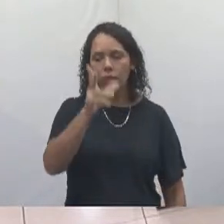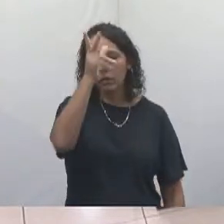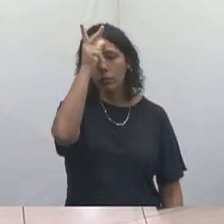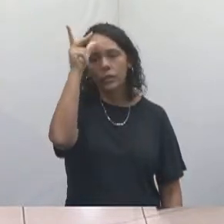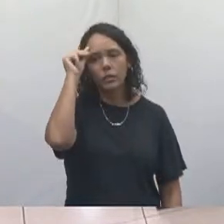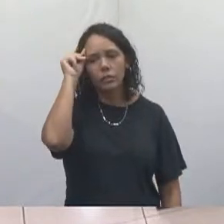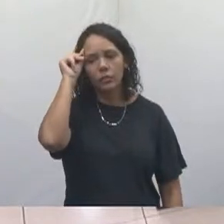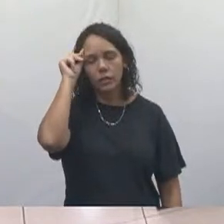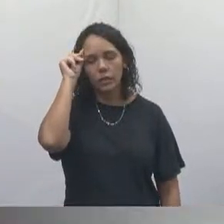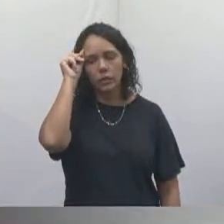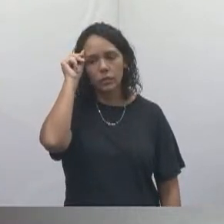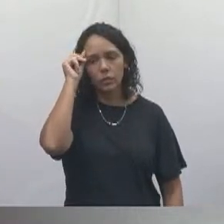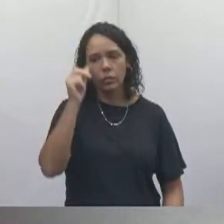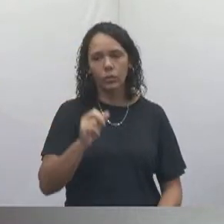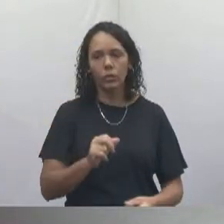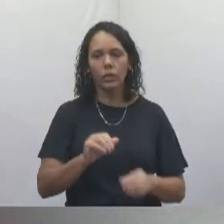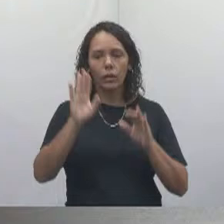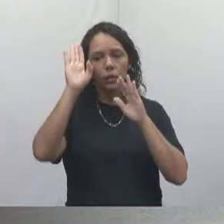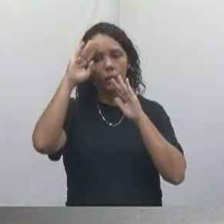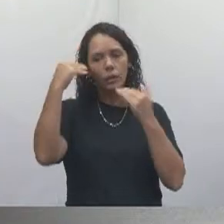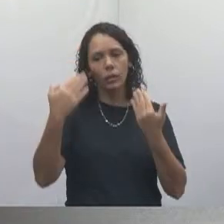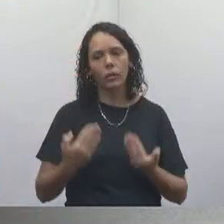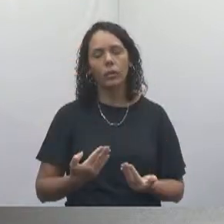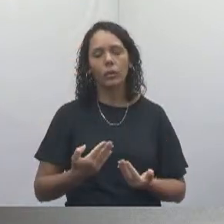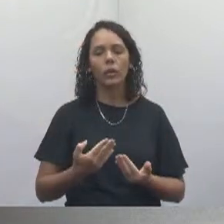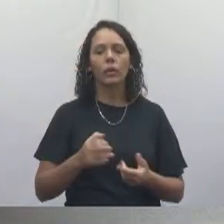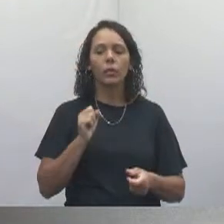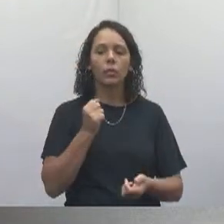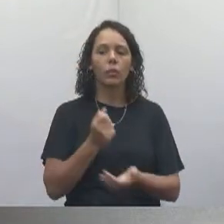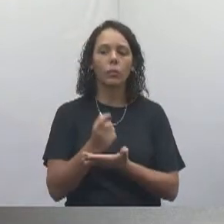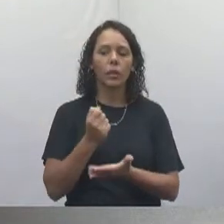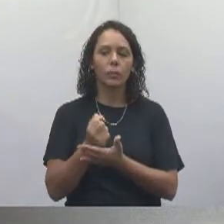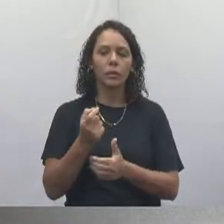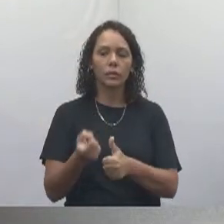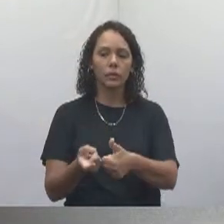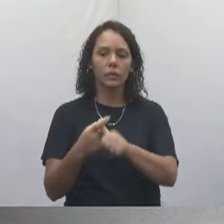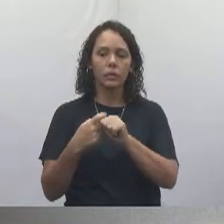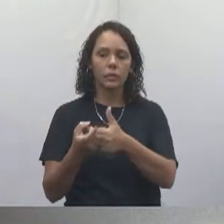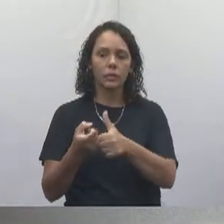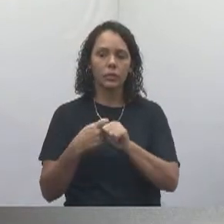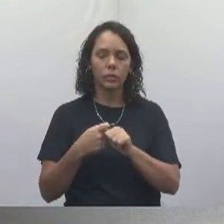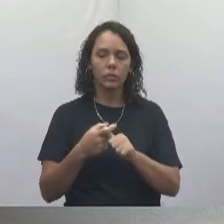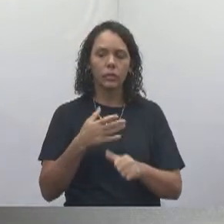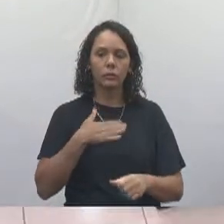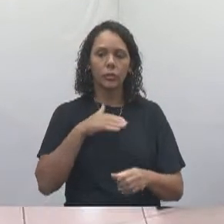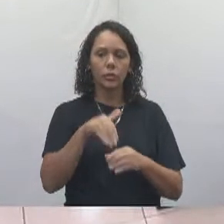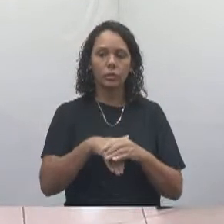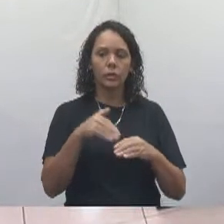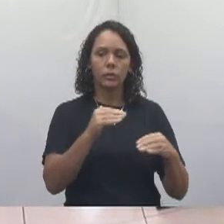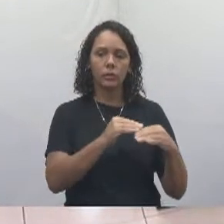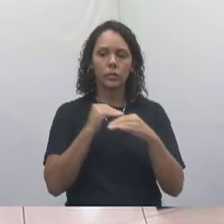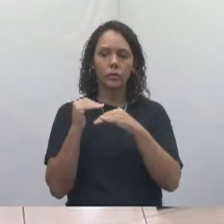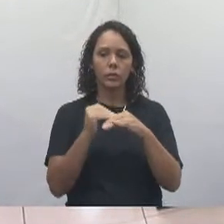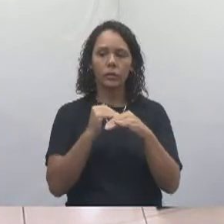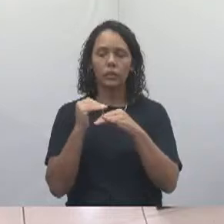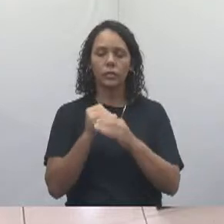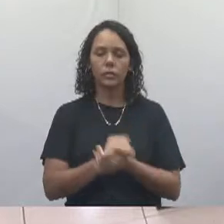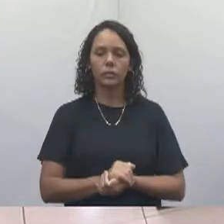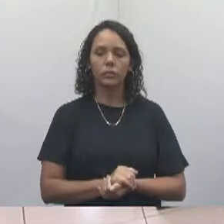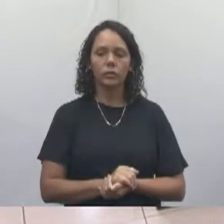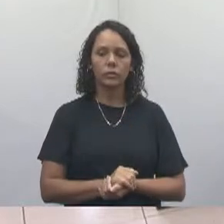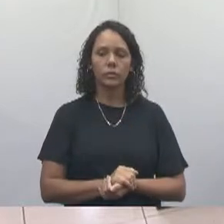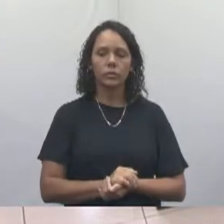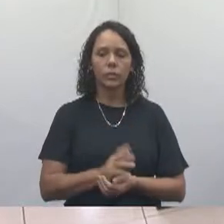cada gestor honrar com suas contas, e meu voto é favorável. Paulinho do